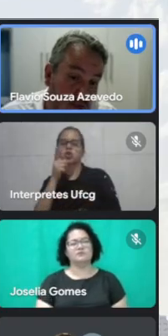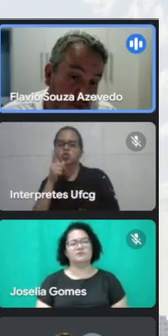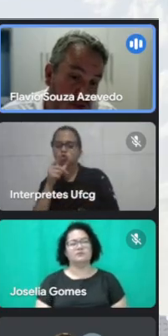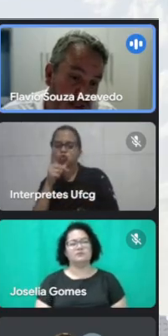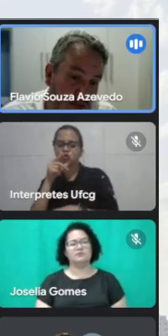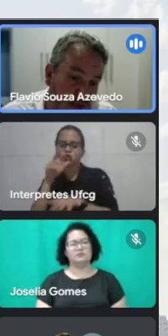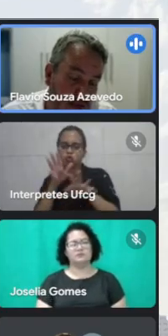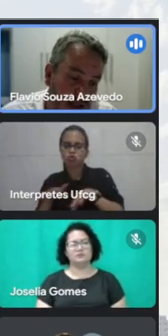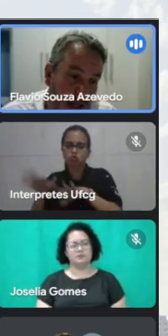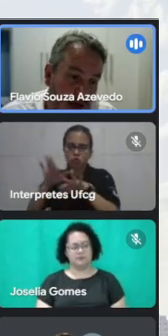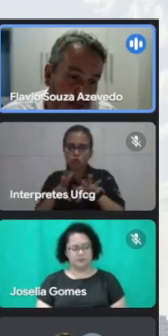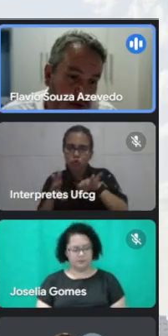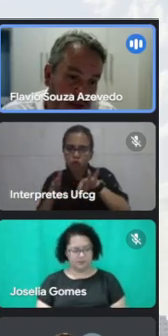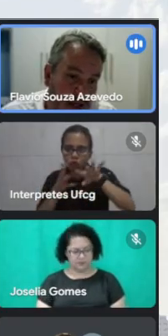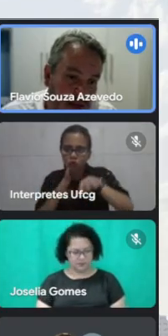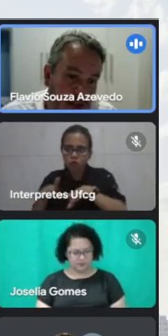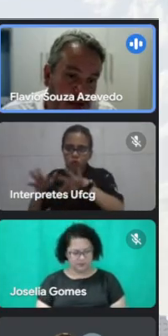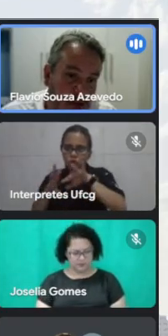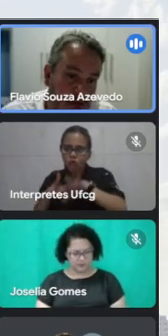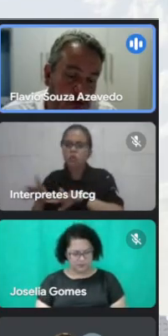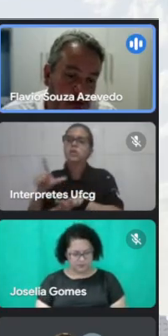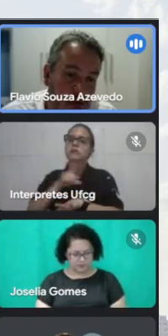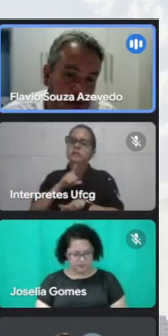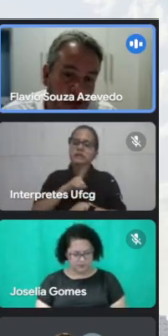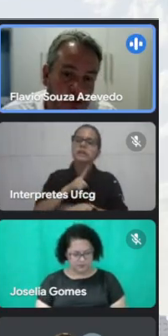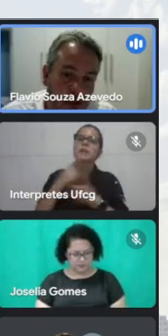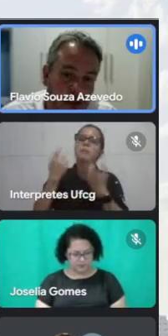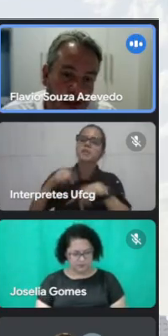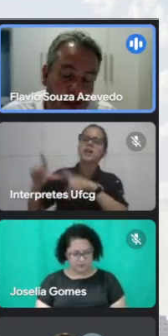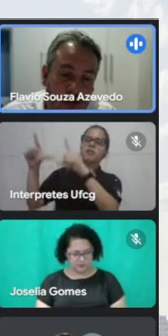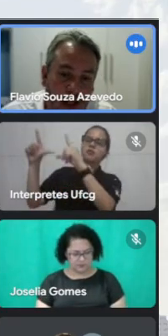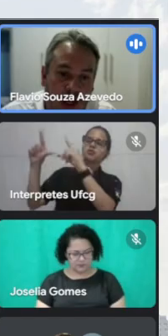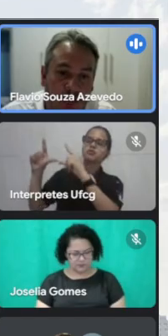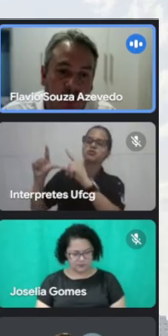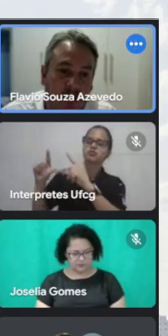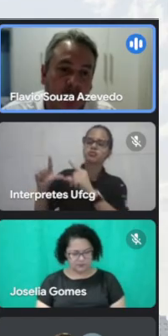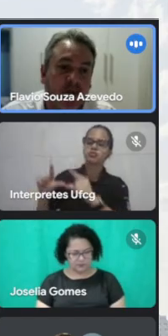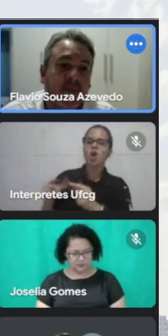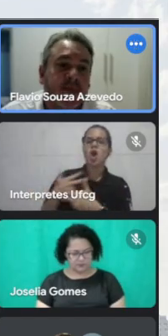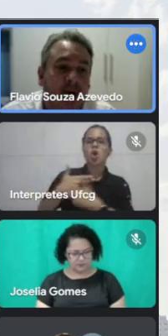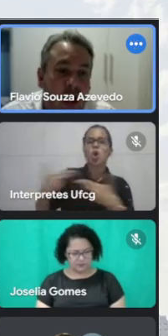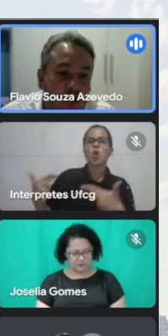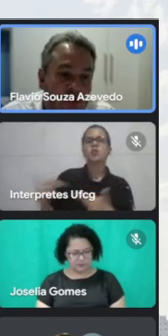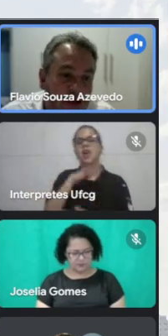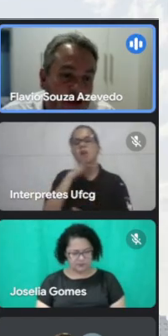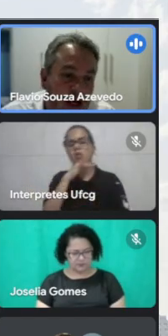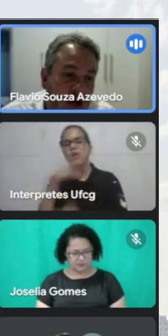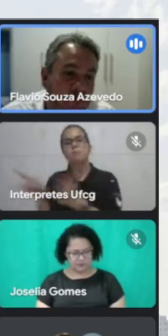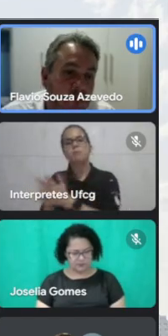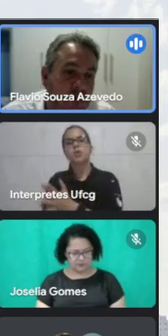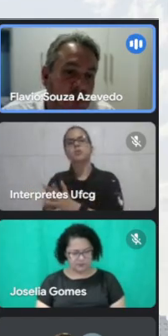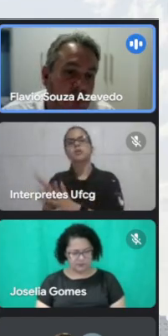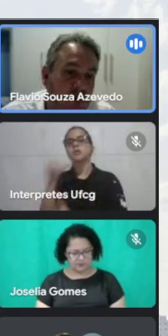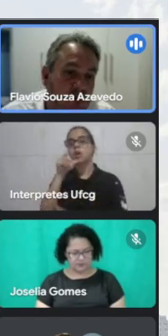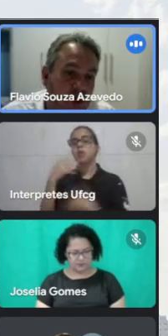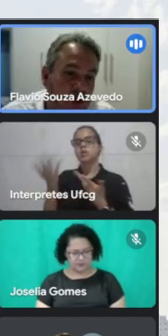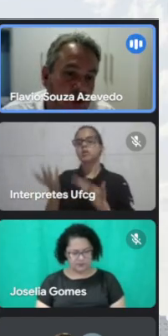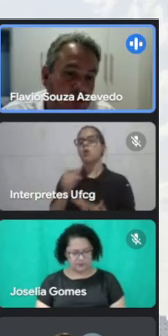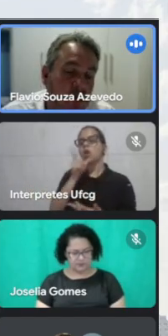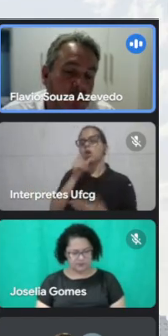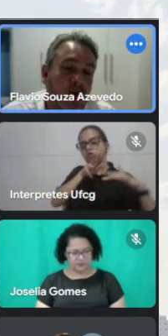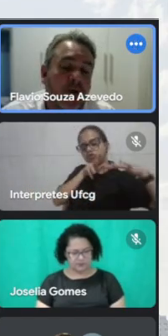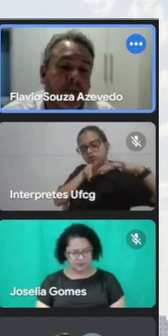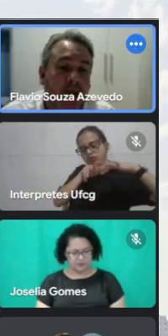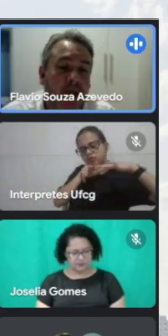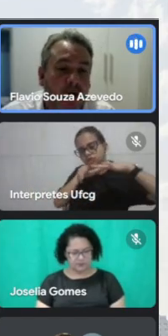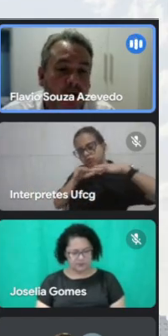eles tinham muitos sedimentos e era a prioridade dele diminuir esses sedimentos presentes na água. Então, a água vai entrar, vai passar um